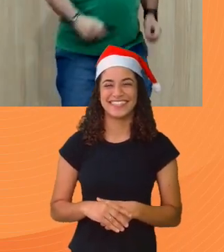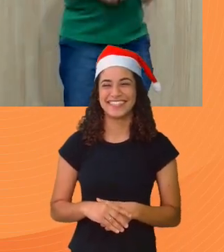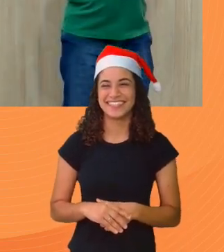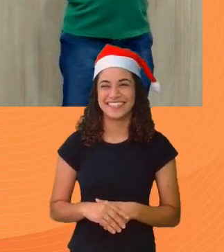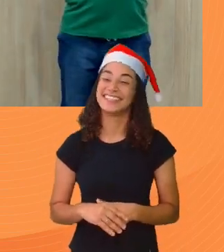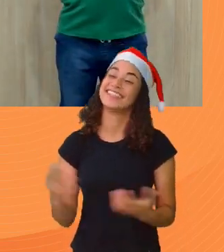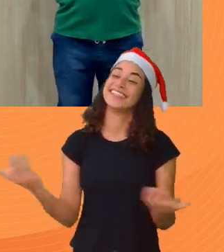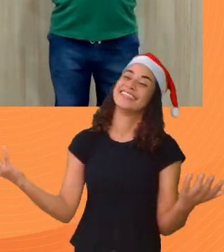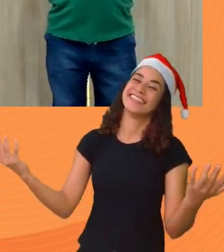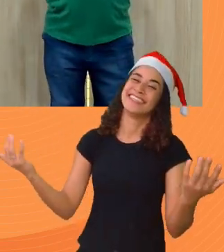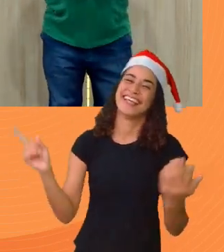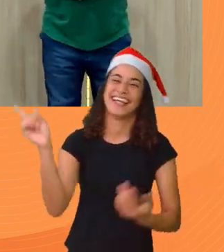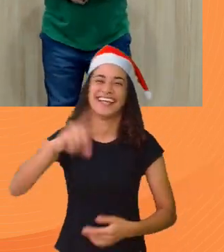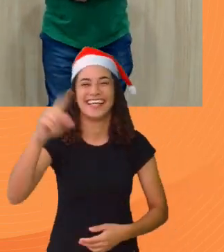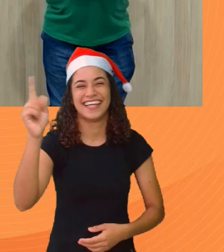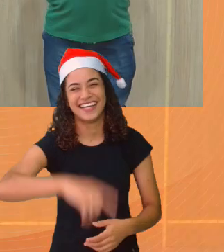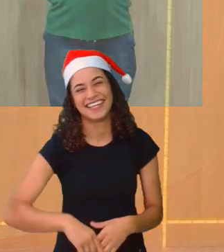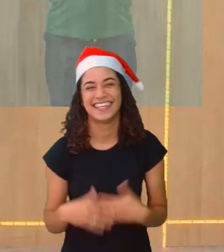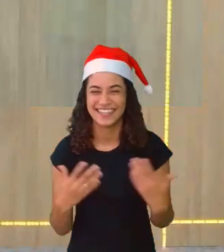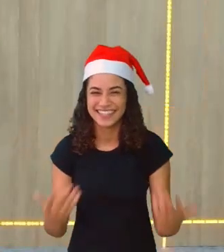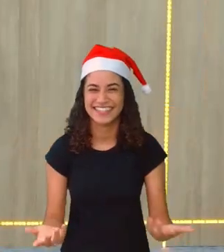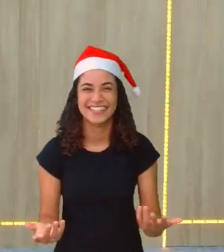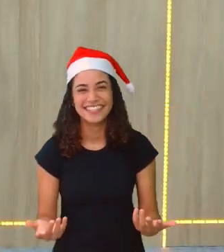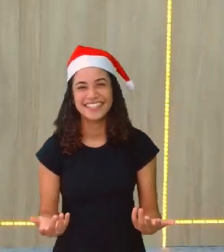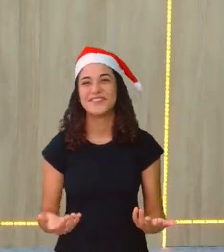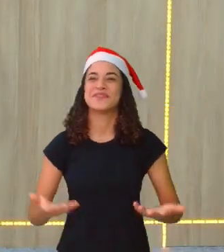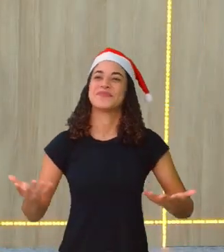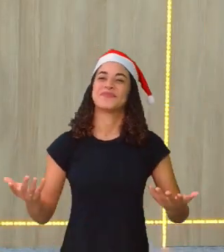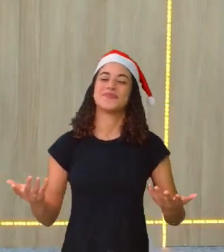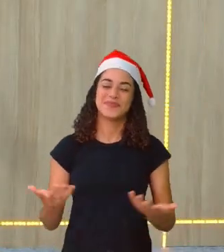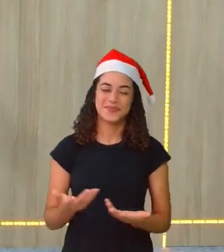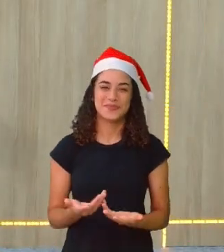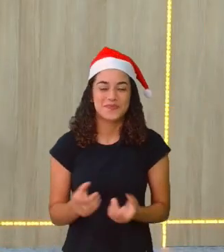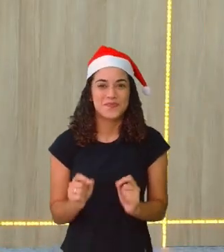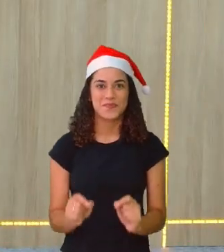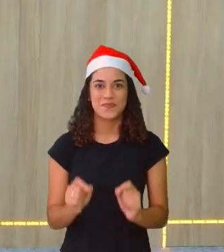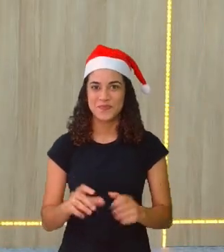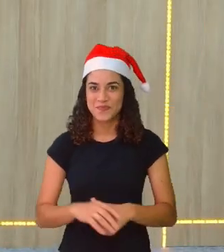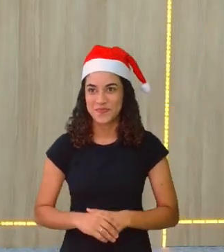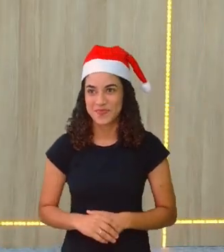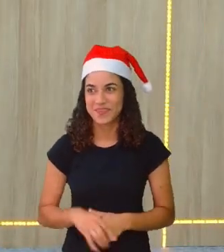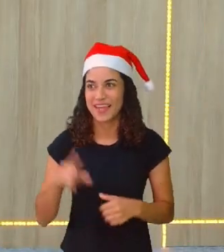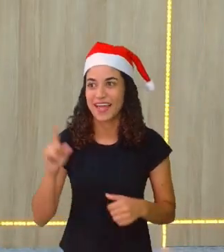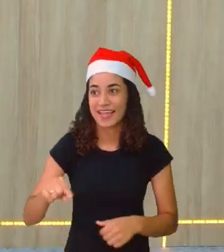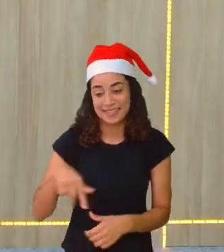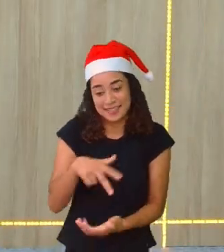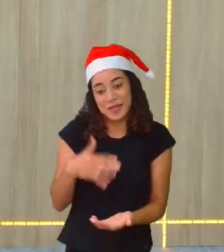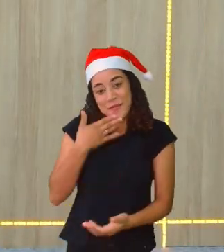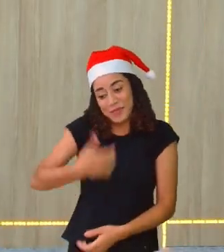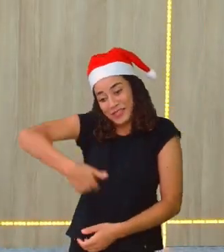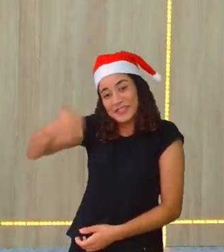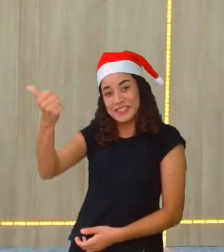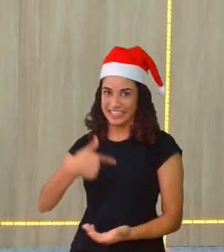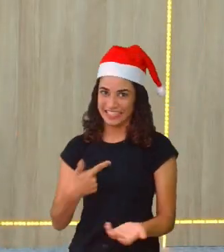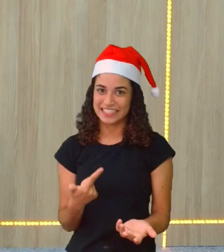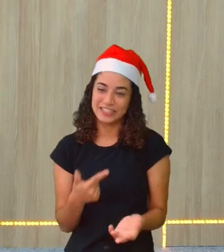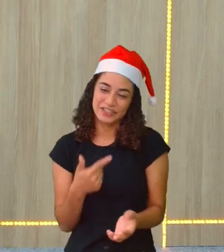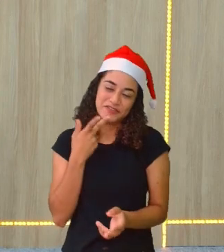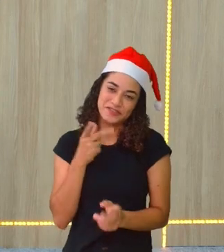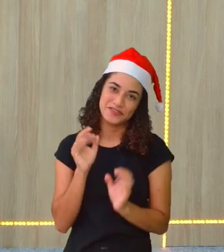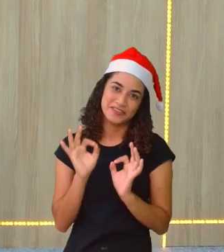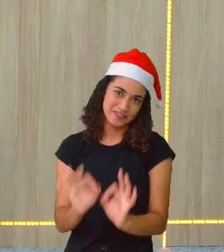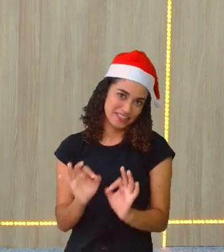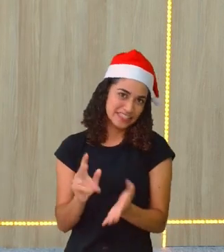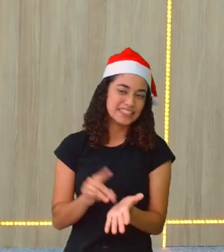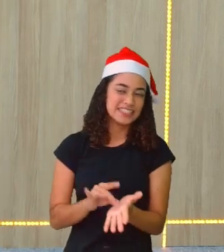É isso aí. Eita, assim, ele dança melhor do que eu. Tenho que confessar,